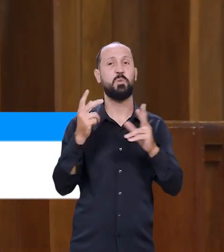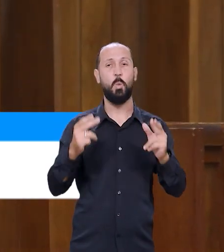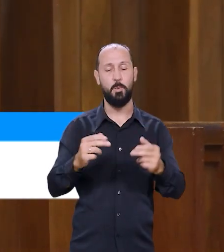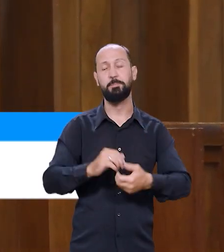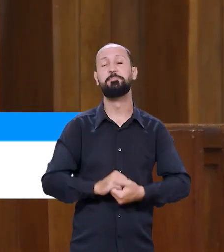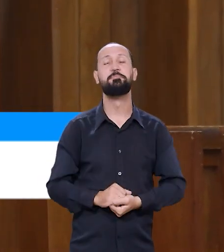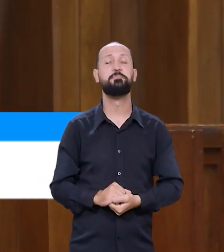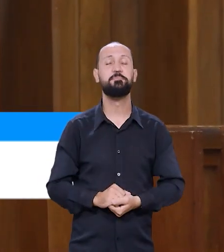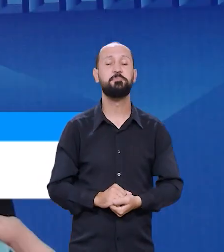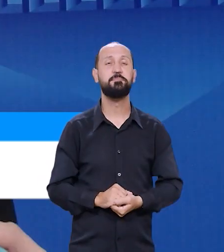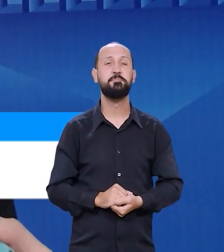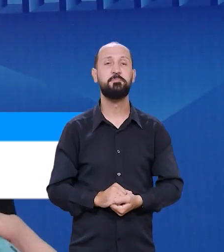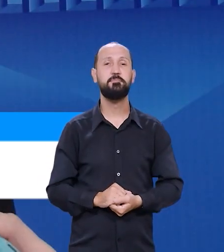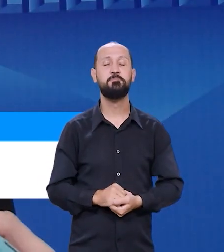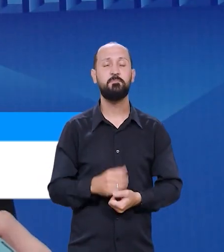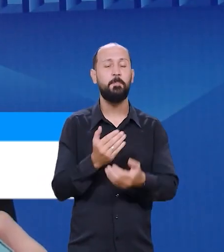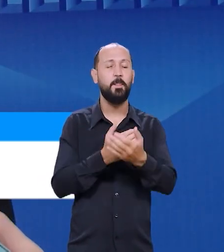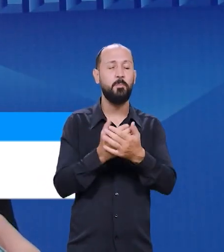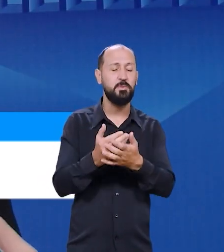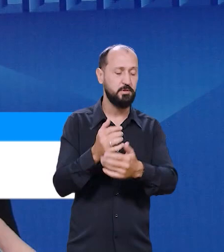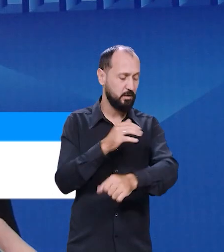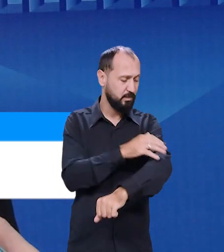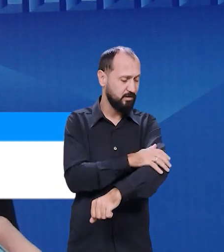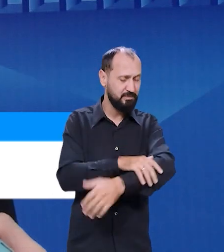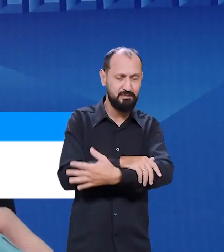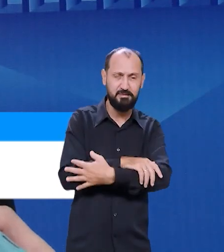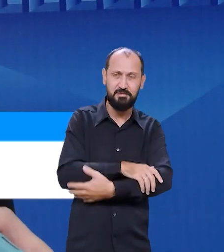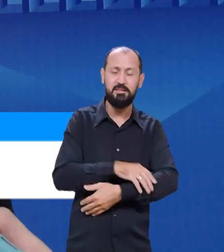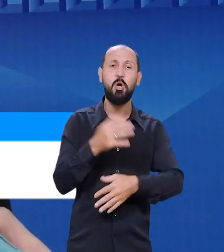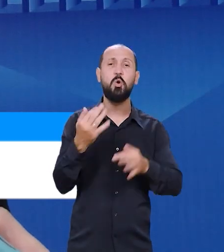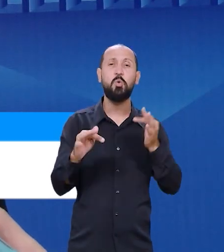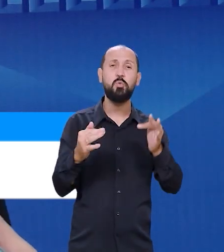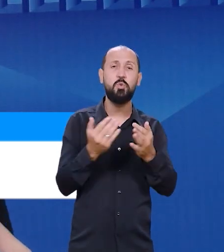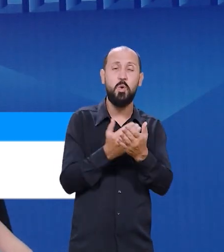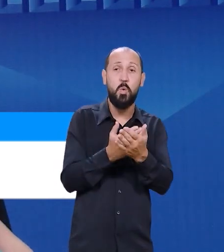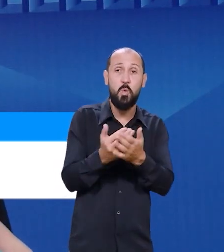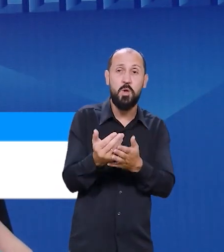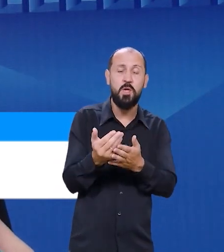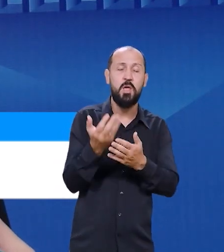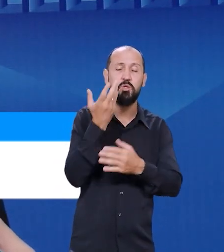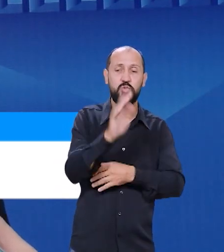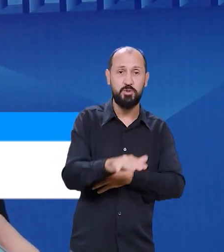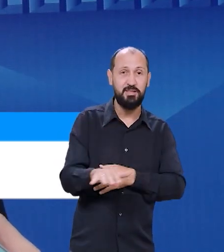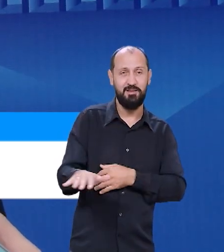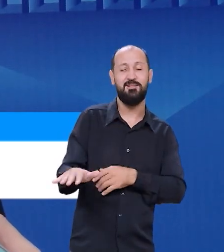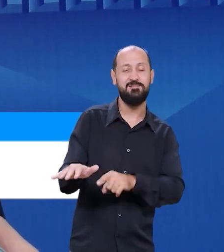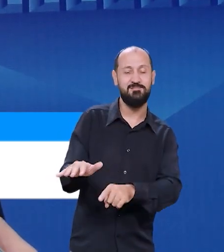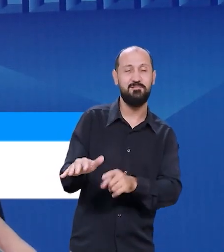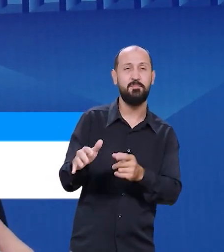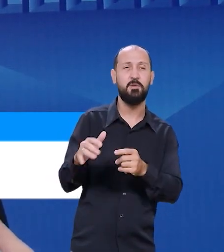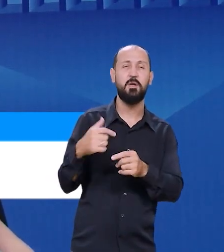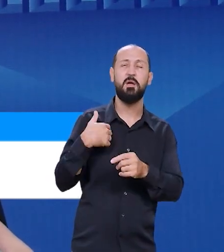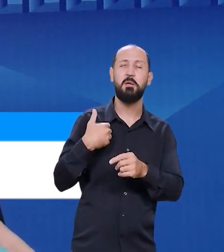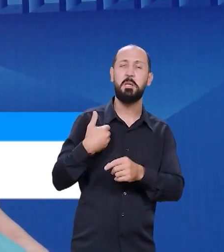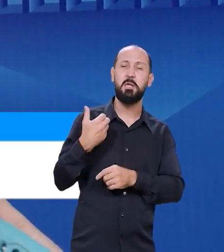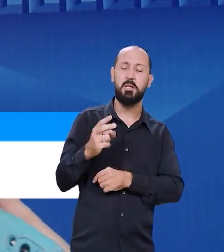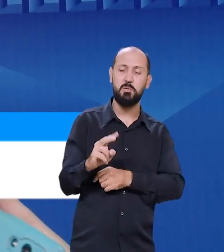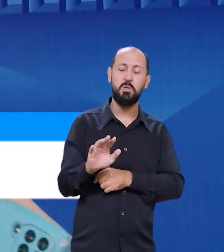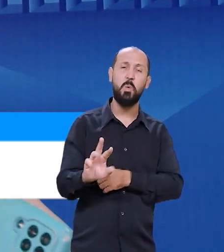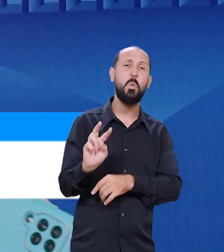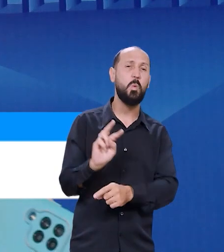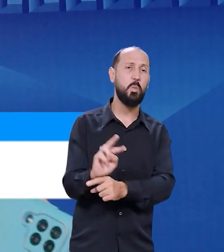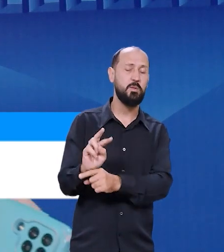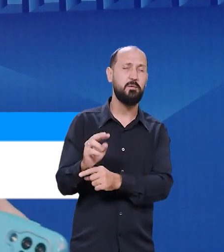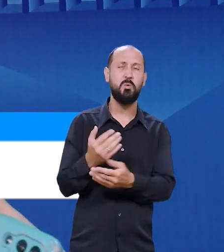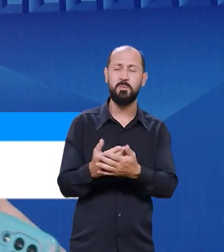com deficiência. Eu comecei a ter muitas dores e eu cuido de recém-nascidos. E até 2 aninhos